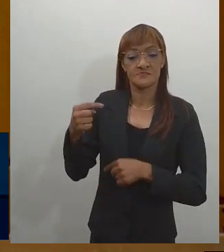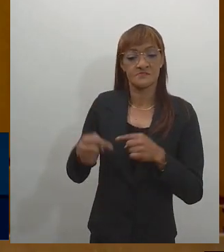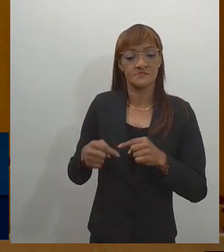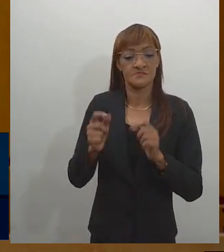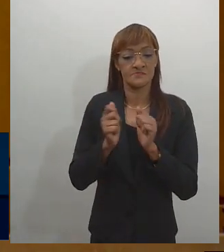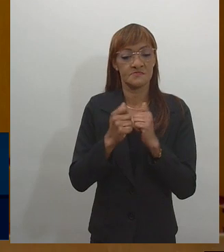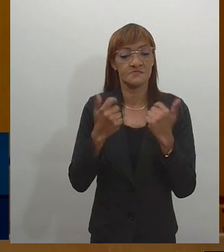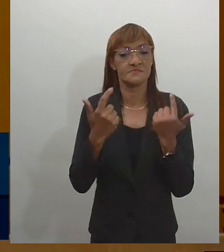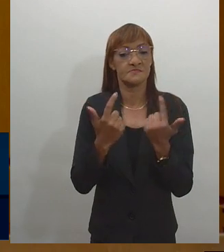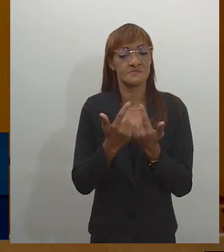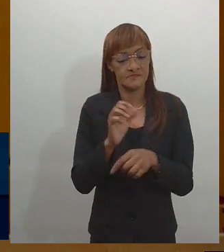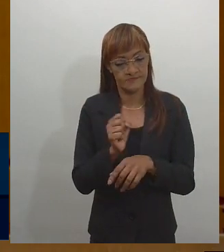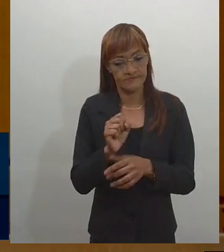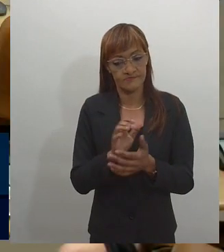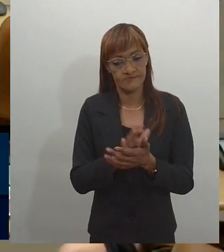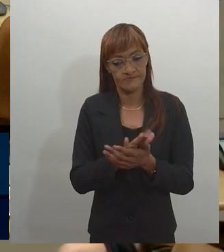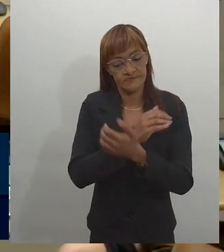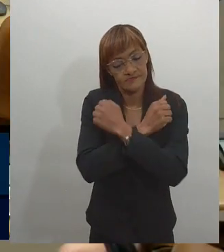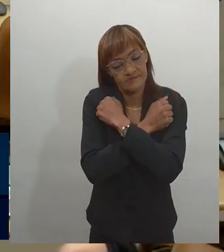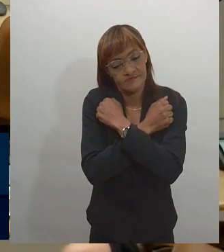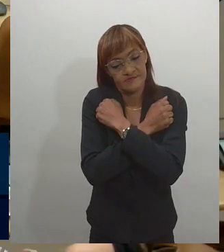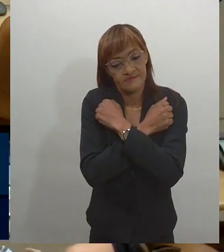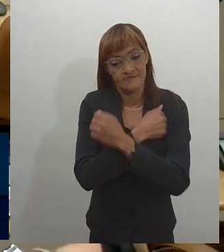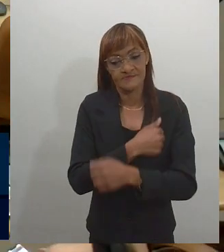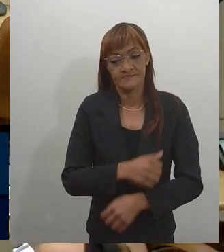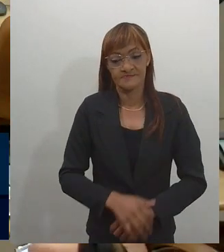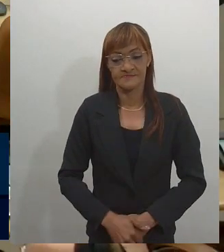abraço, até a próxima oportunidade, presidente.